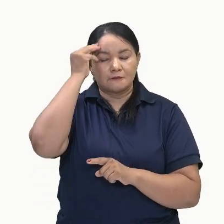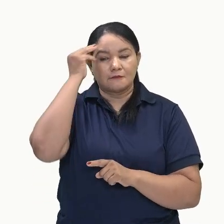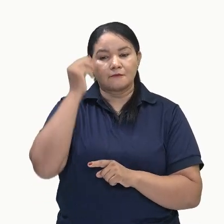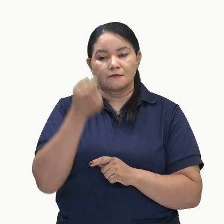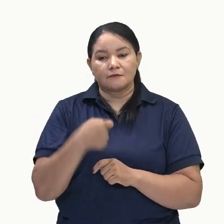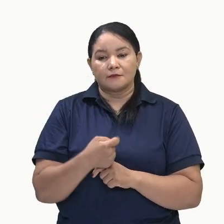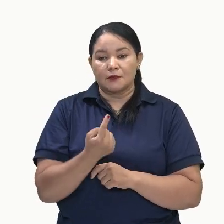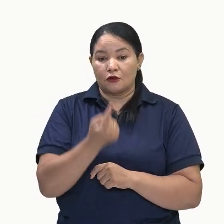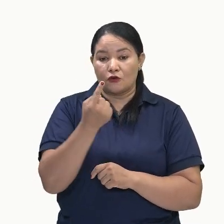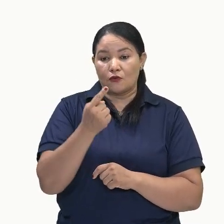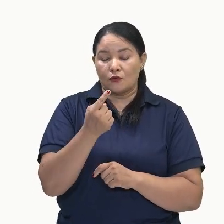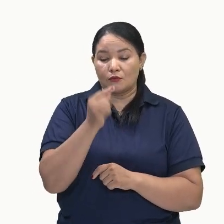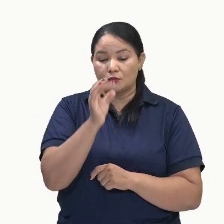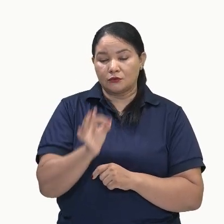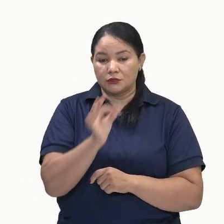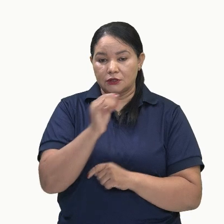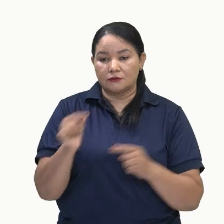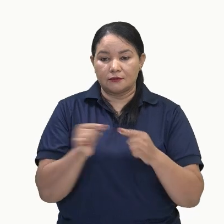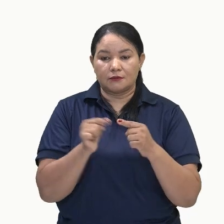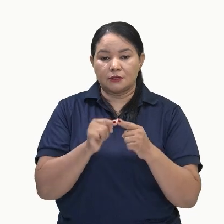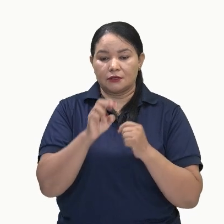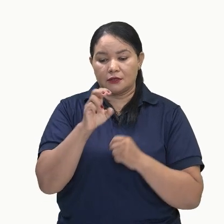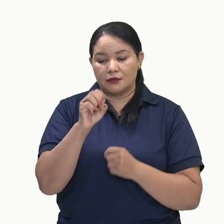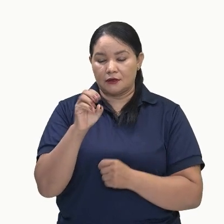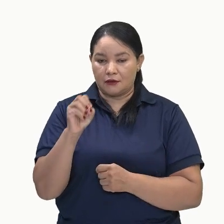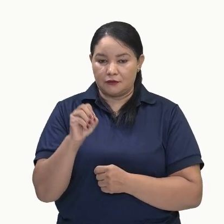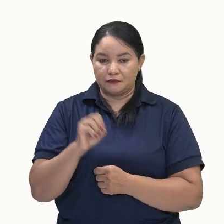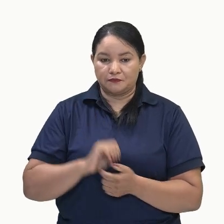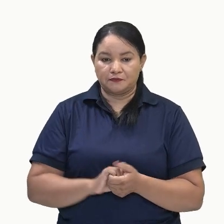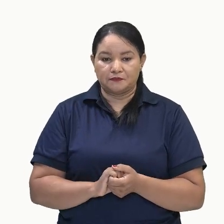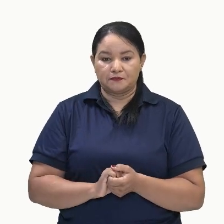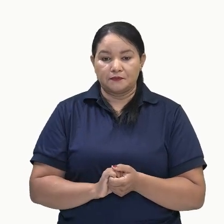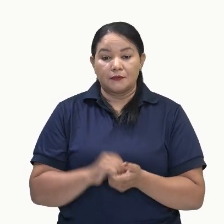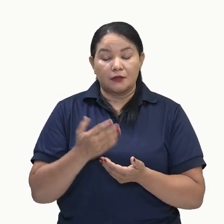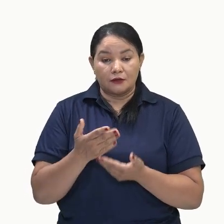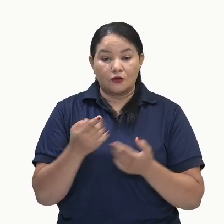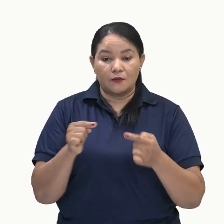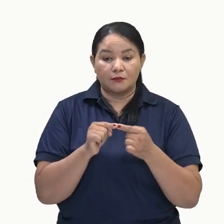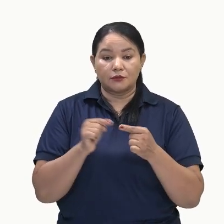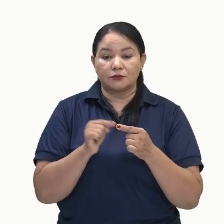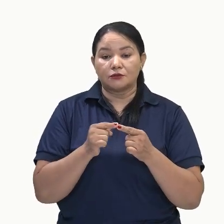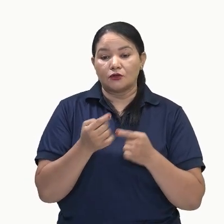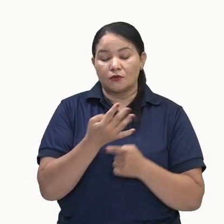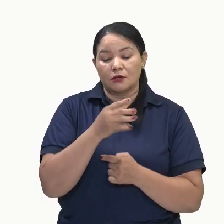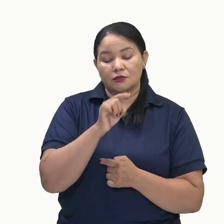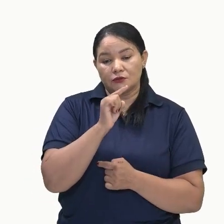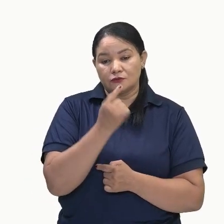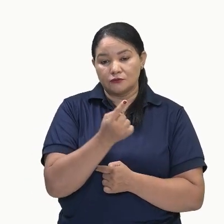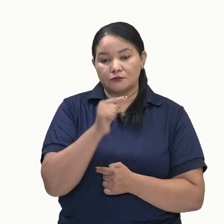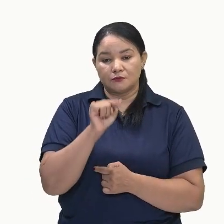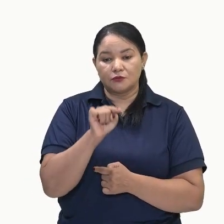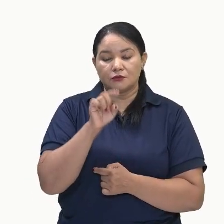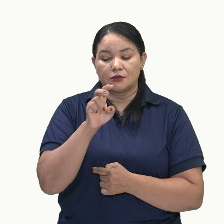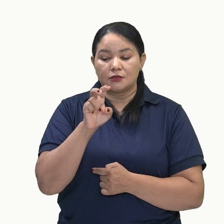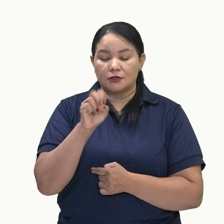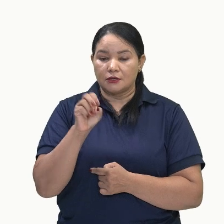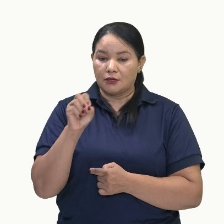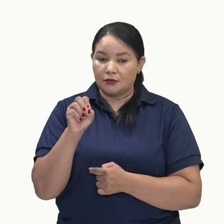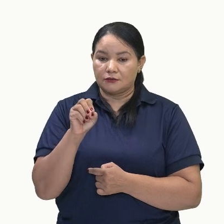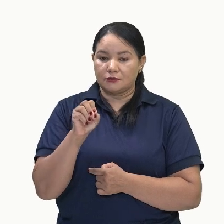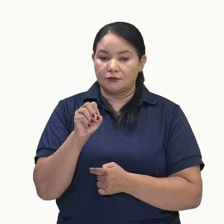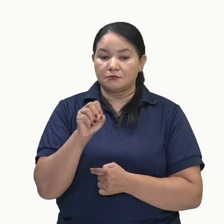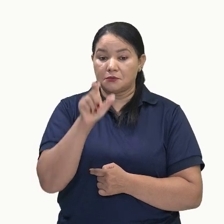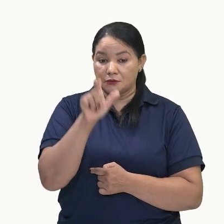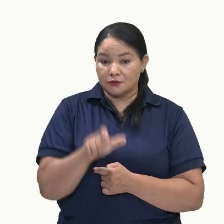do total de trabalhadores. Assim, de acordo com a pesquisa, 41.500 habitantes,